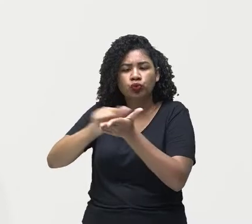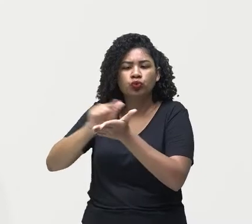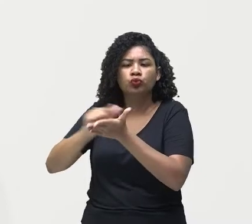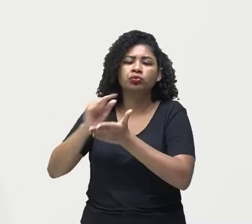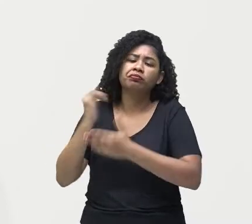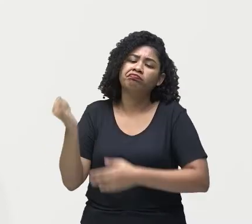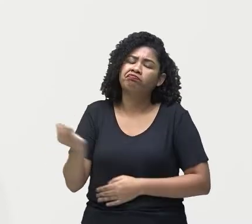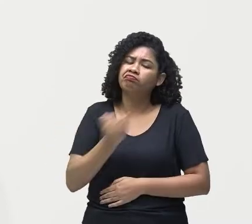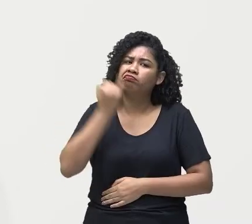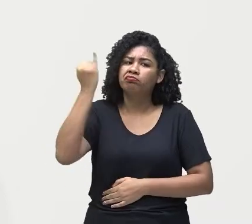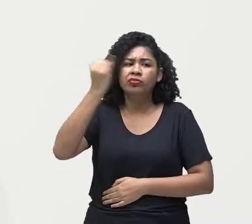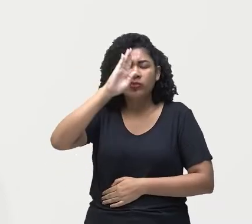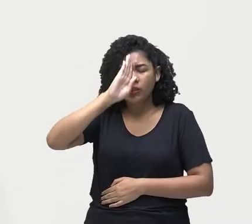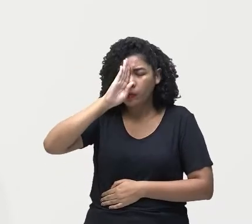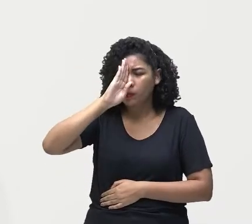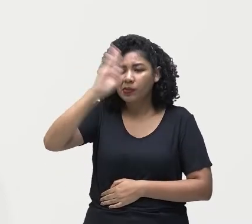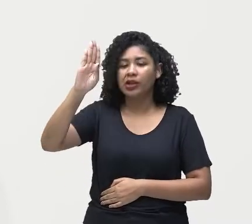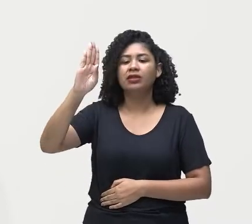uma